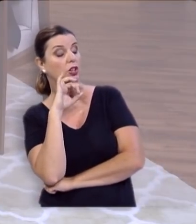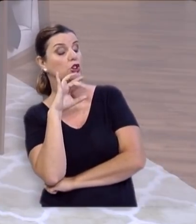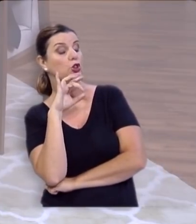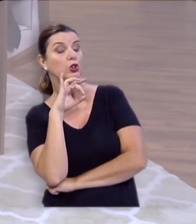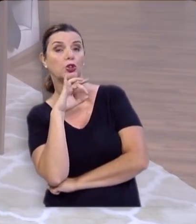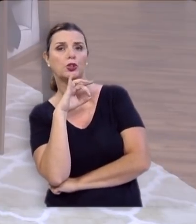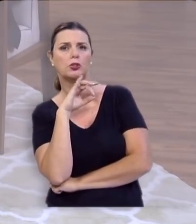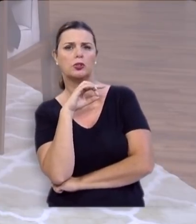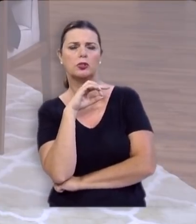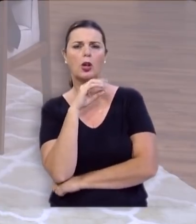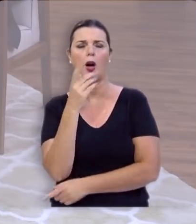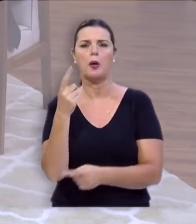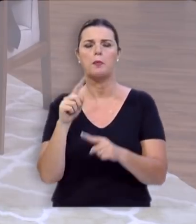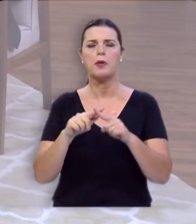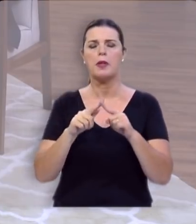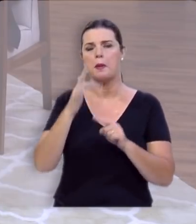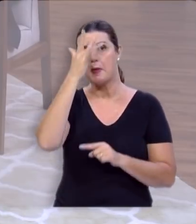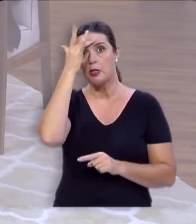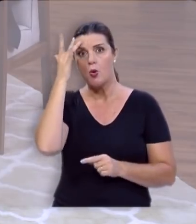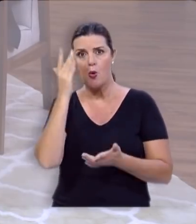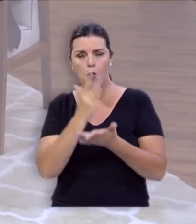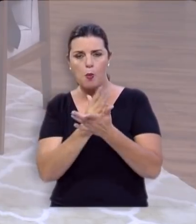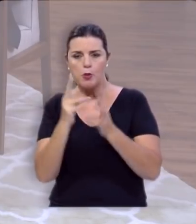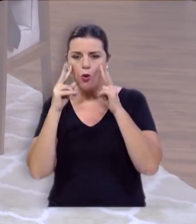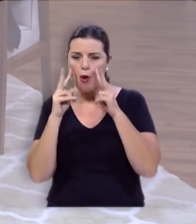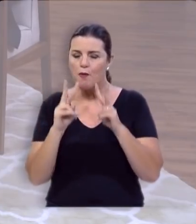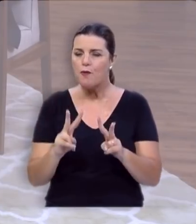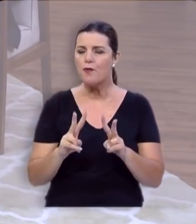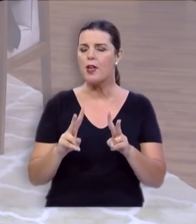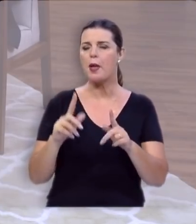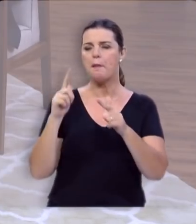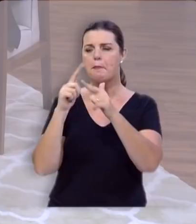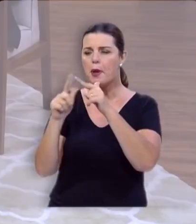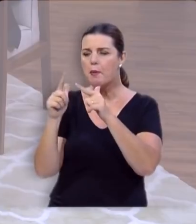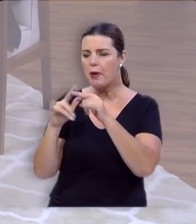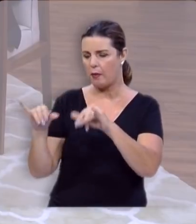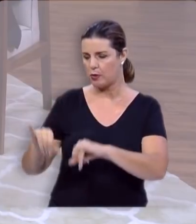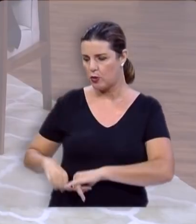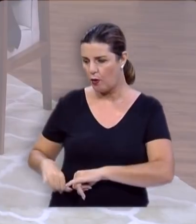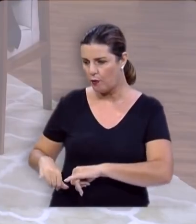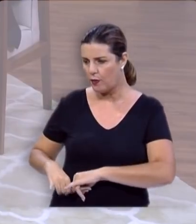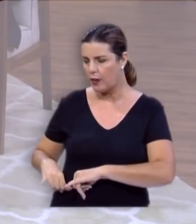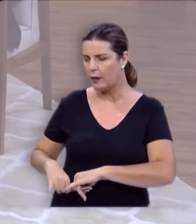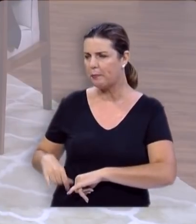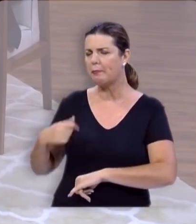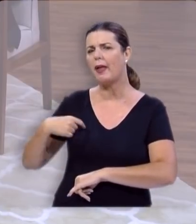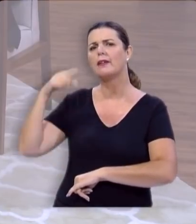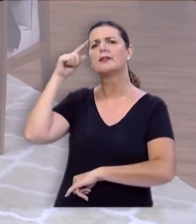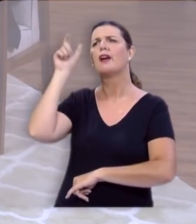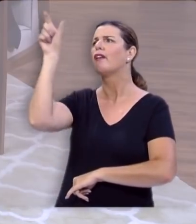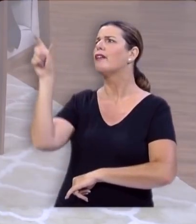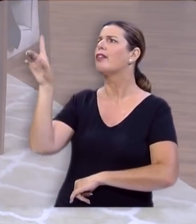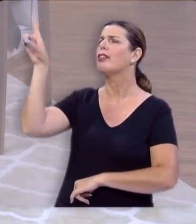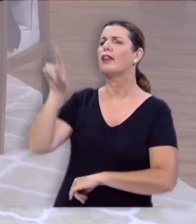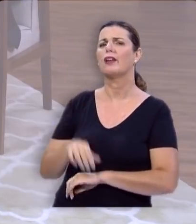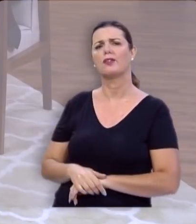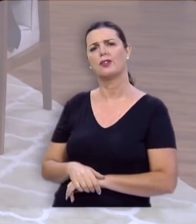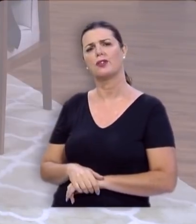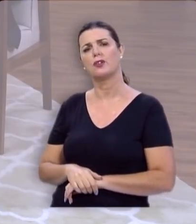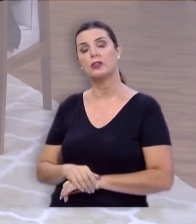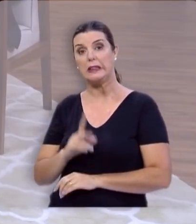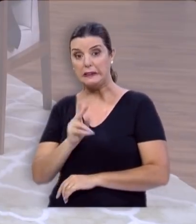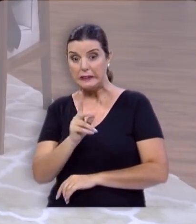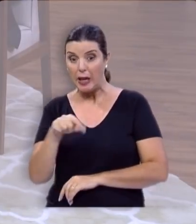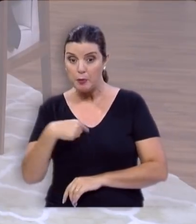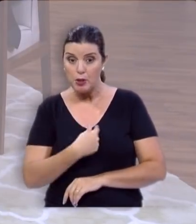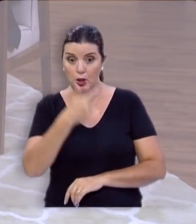começaram a olhar para a questão das adversidades, do sofrimento e todo tipo de problema a partir do caráter de Deus. E todas as vezes